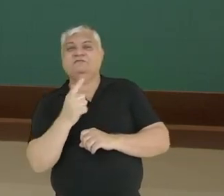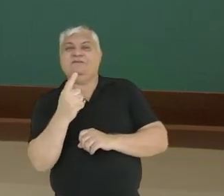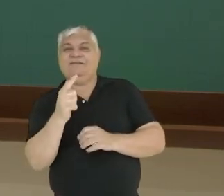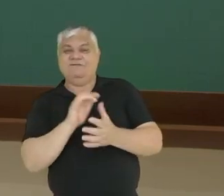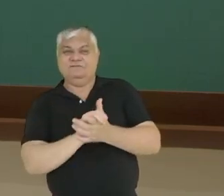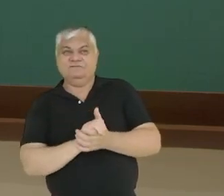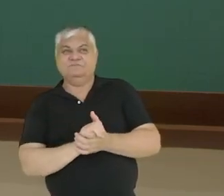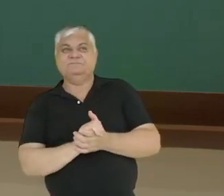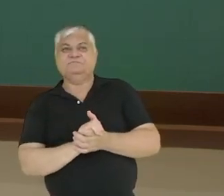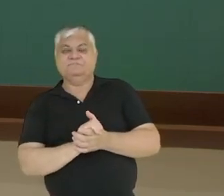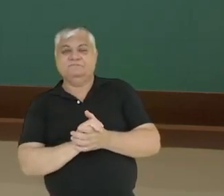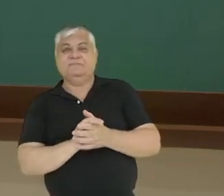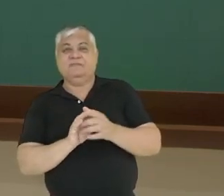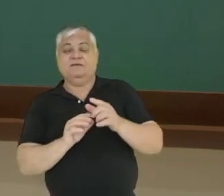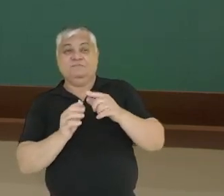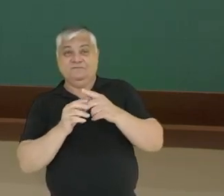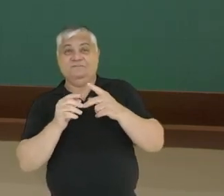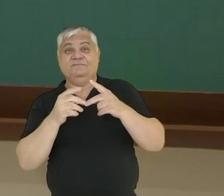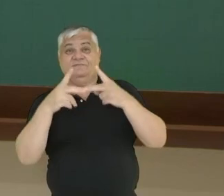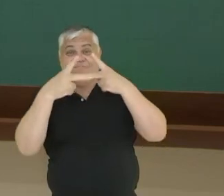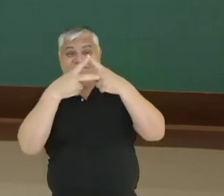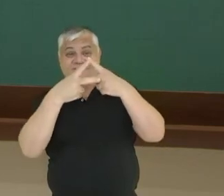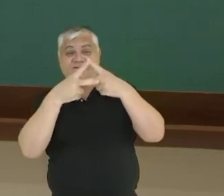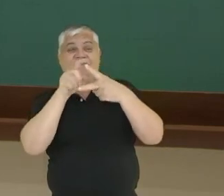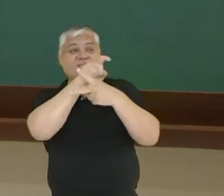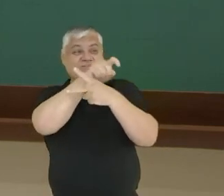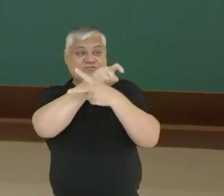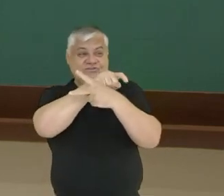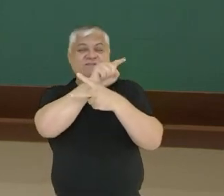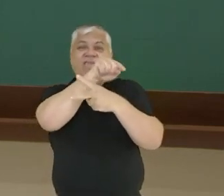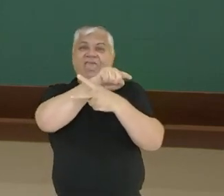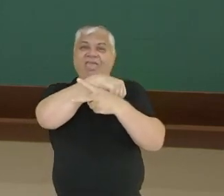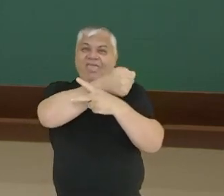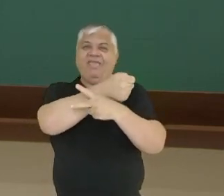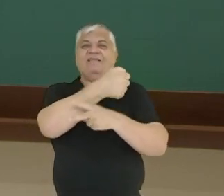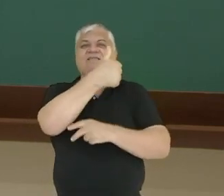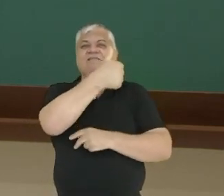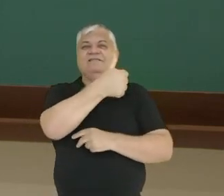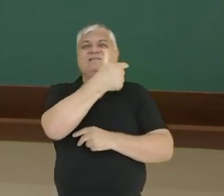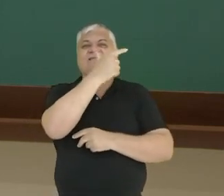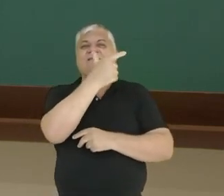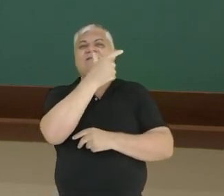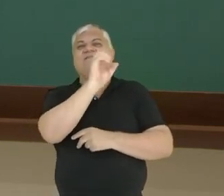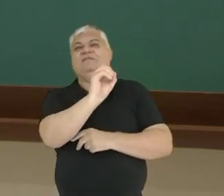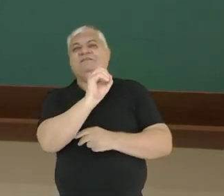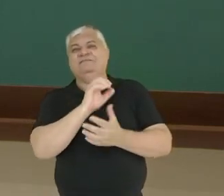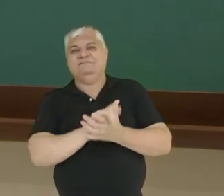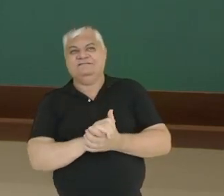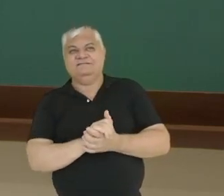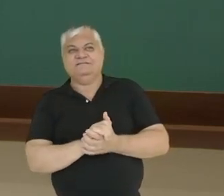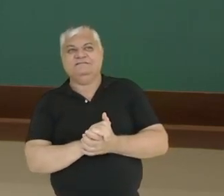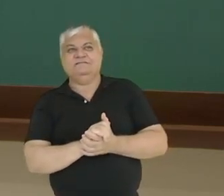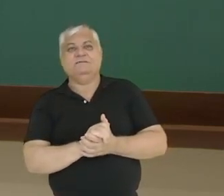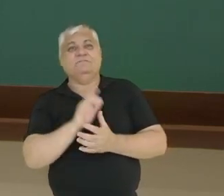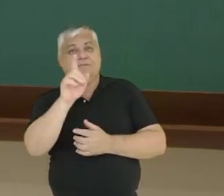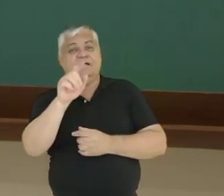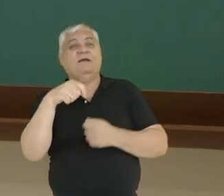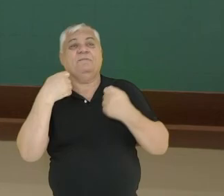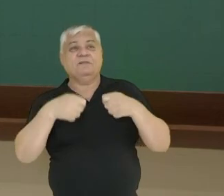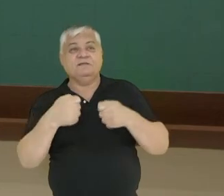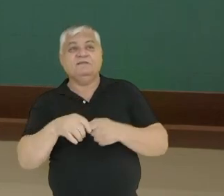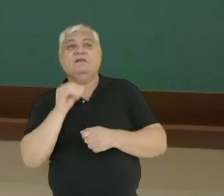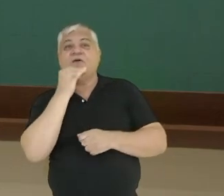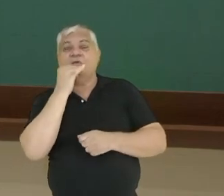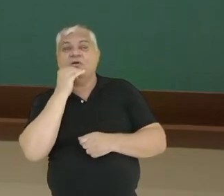graus. Então, x é igual a 120 graus, ok? Não esqueça de colocar a unidade